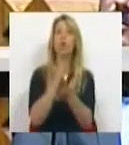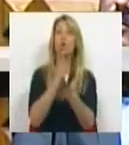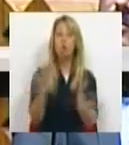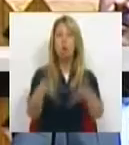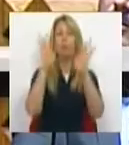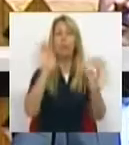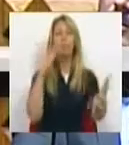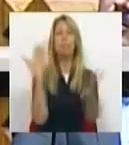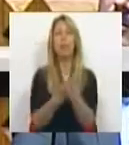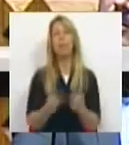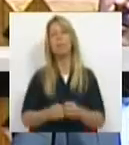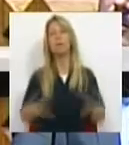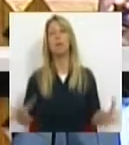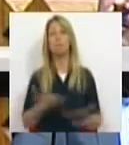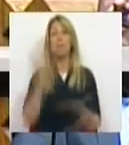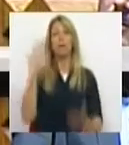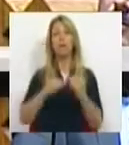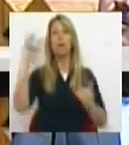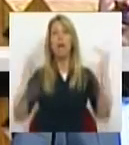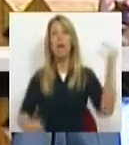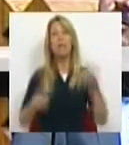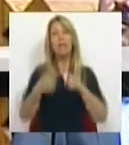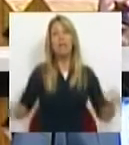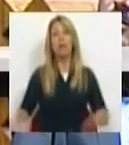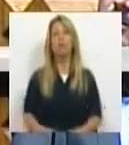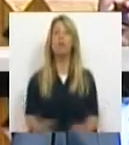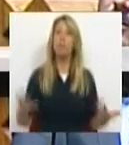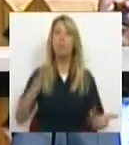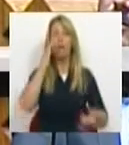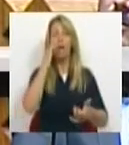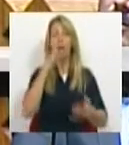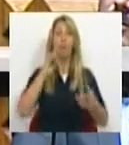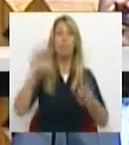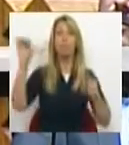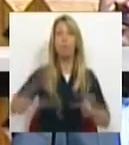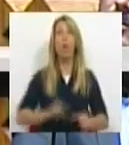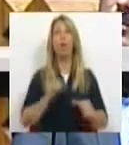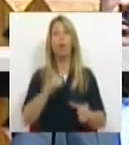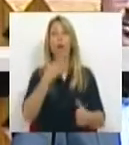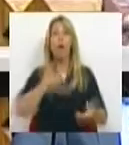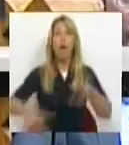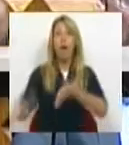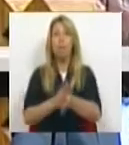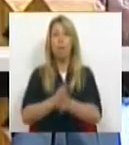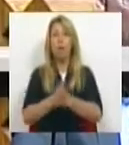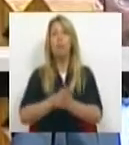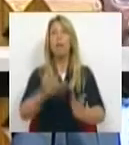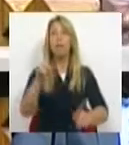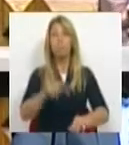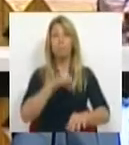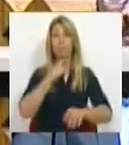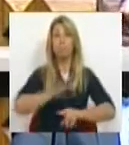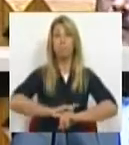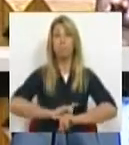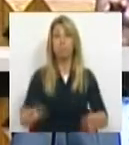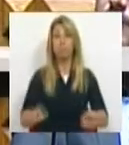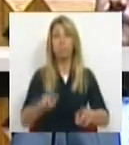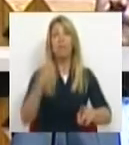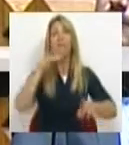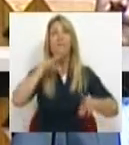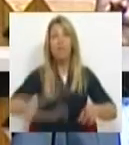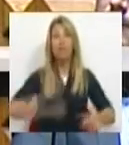para reproduzir e acentuar as assimetrias, para agravar a exploração, para permitir que os filhos dos trabalhadores nunca deixem de ser